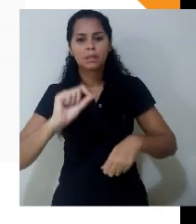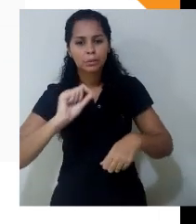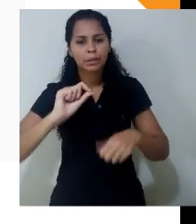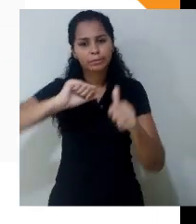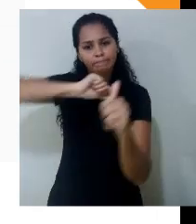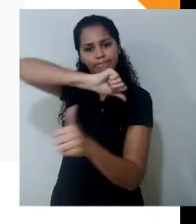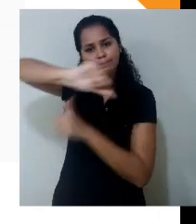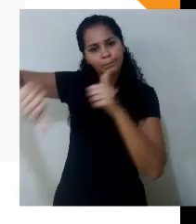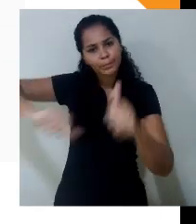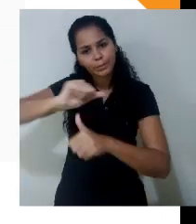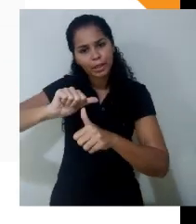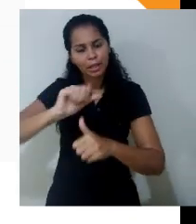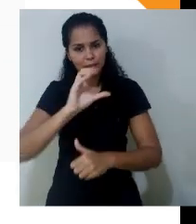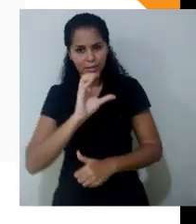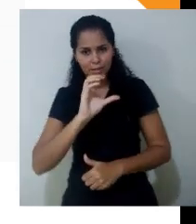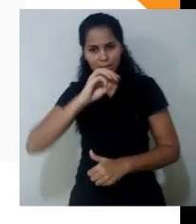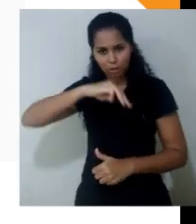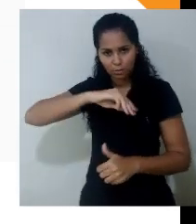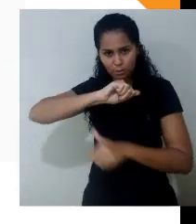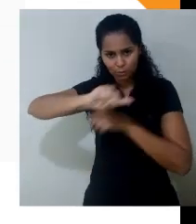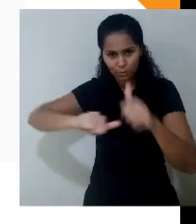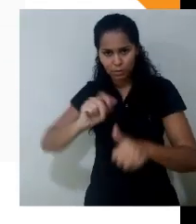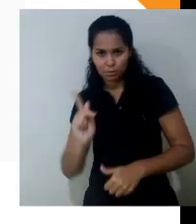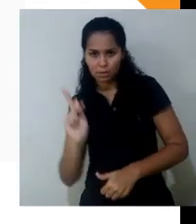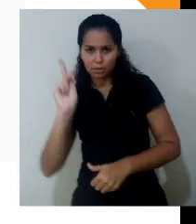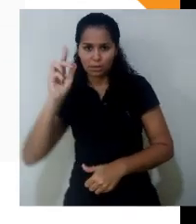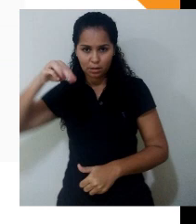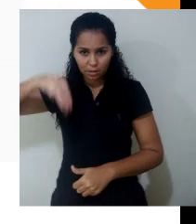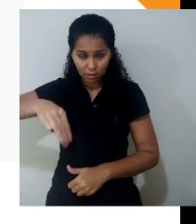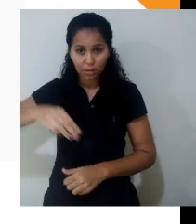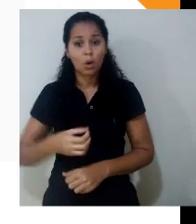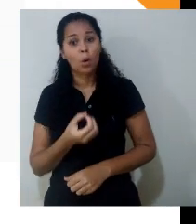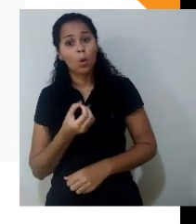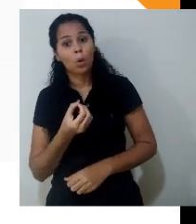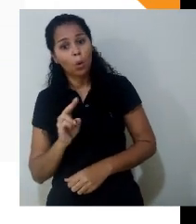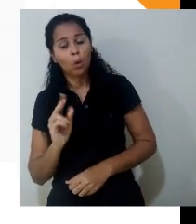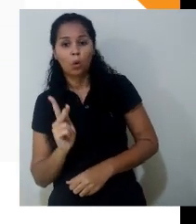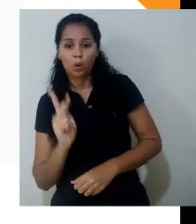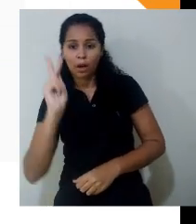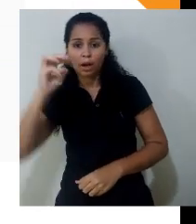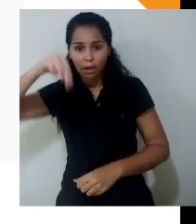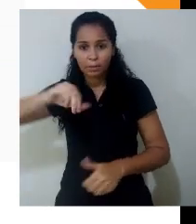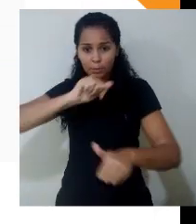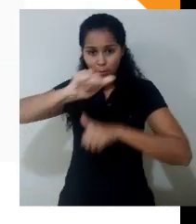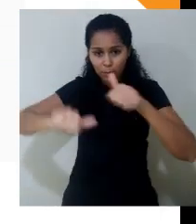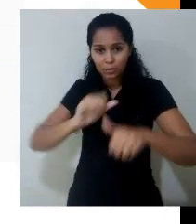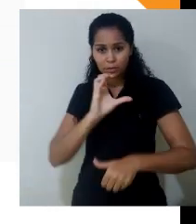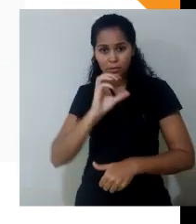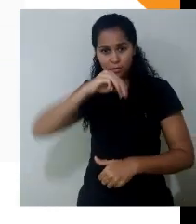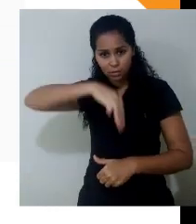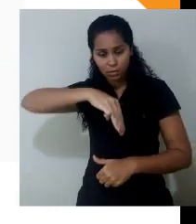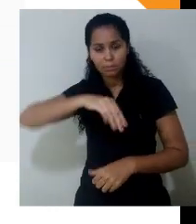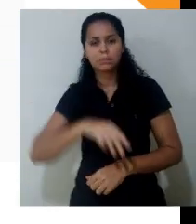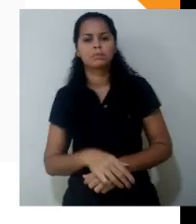vão passar o que está em centímetro para quilômetro também, ou o que está em quilômetro para centímetro. Né? Aí,